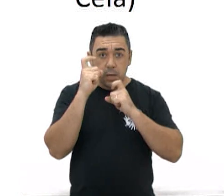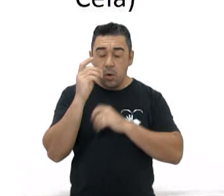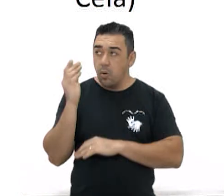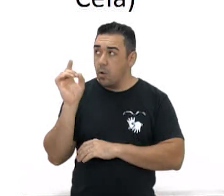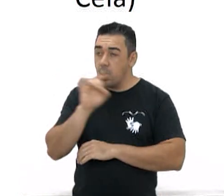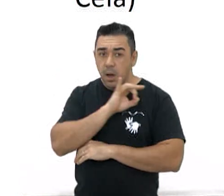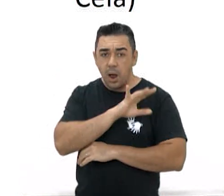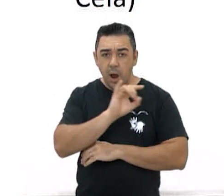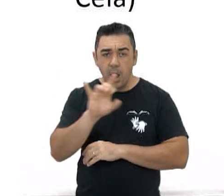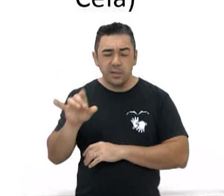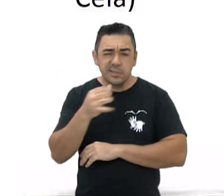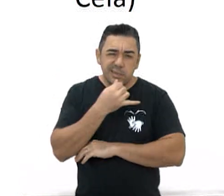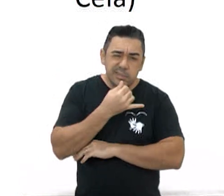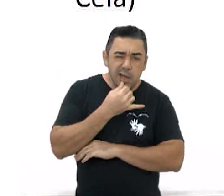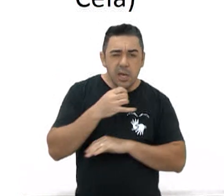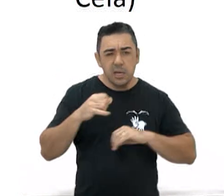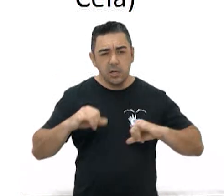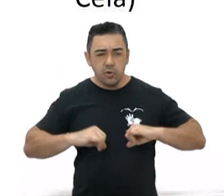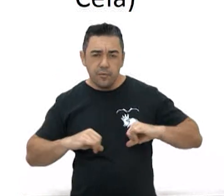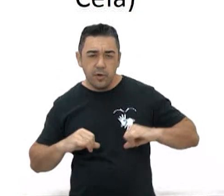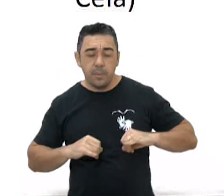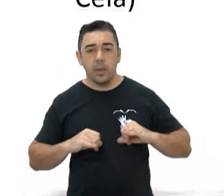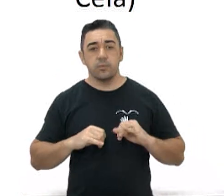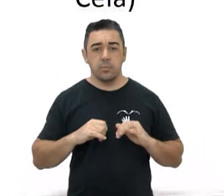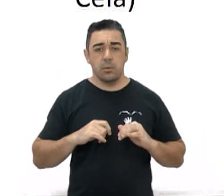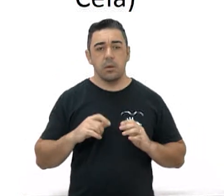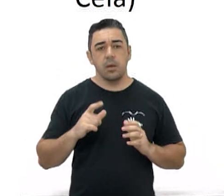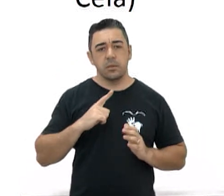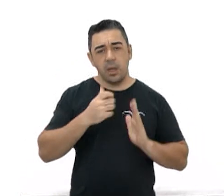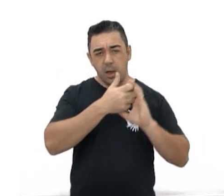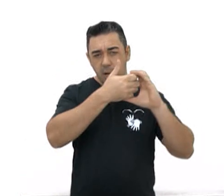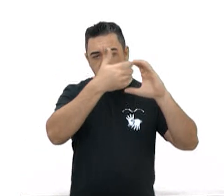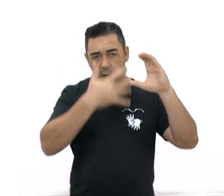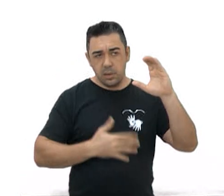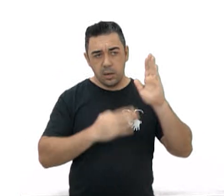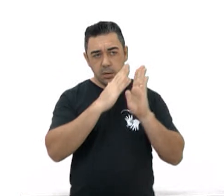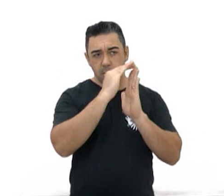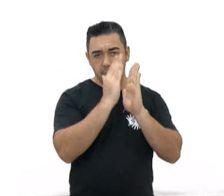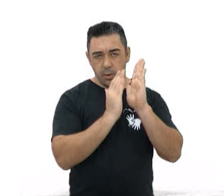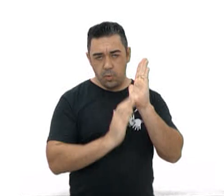a tristeza, o sofrimento, que é característica do barroco.